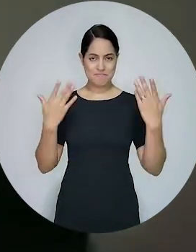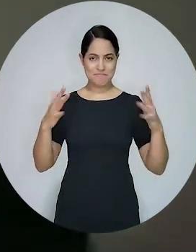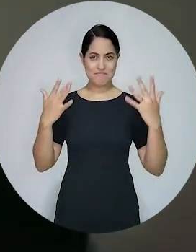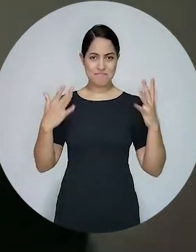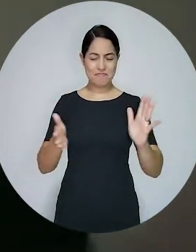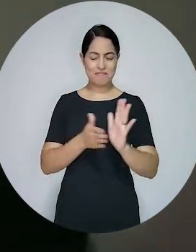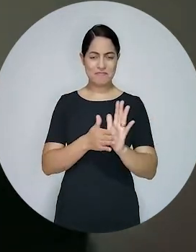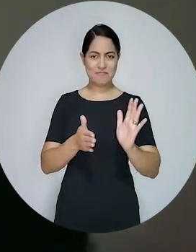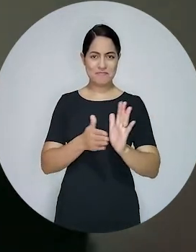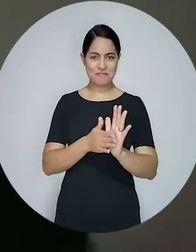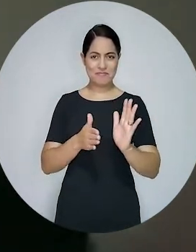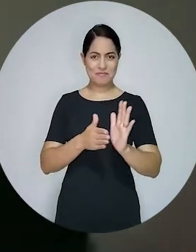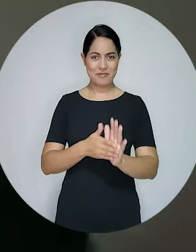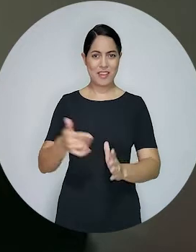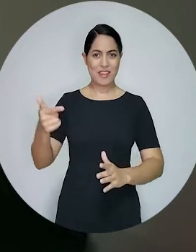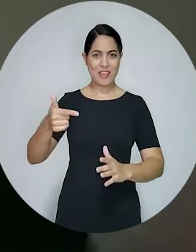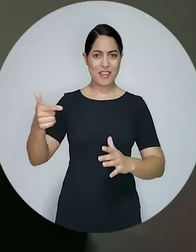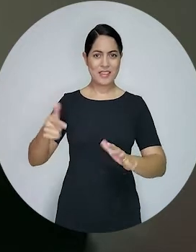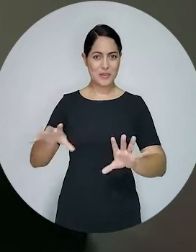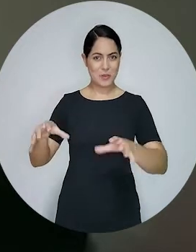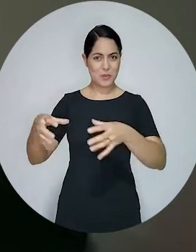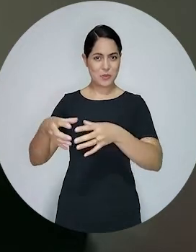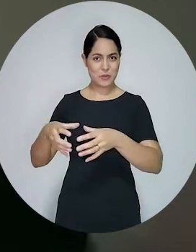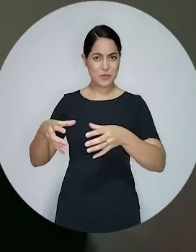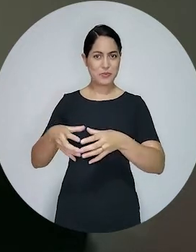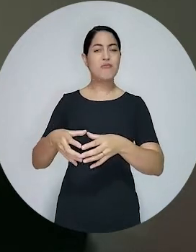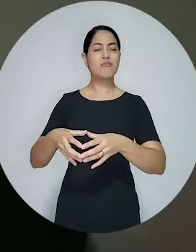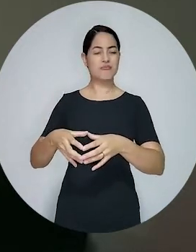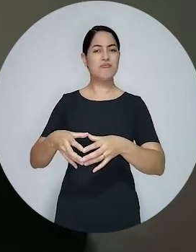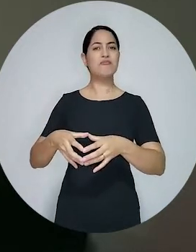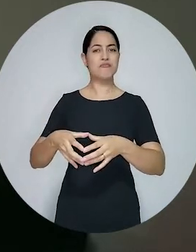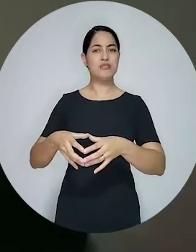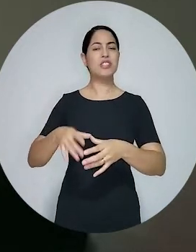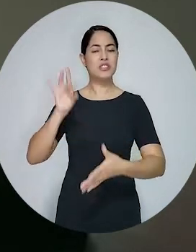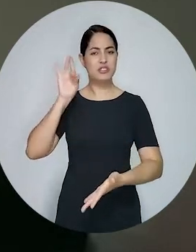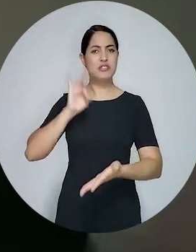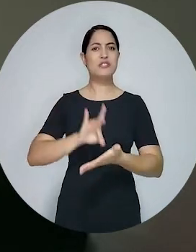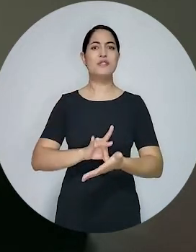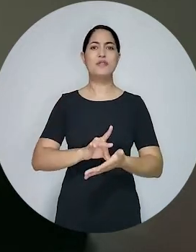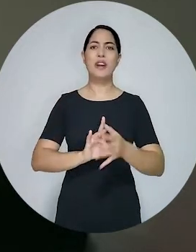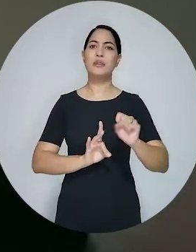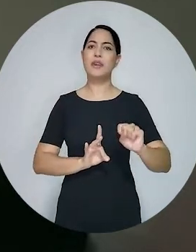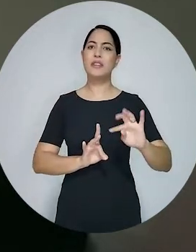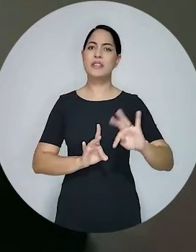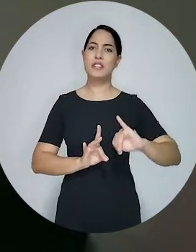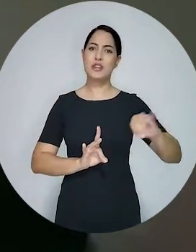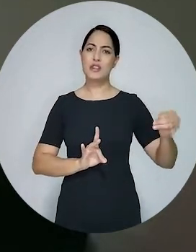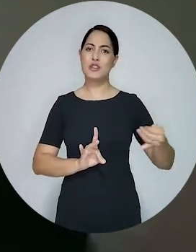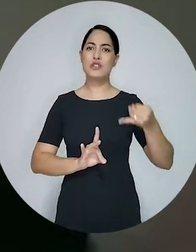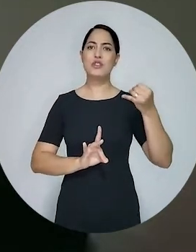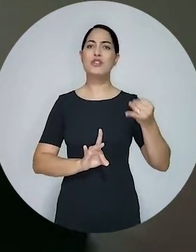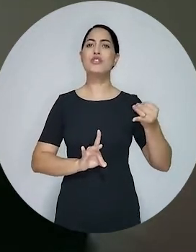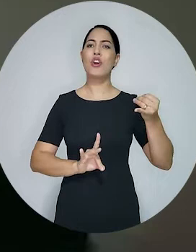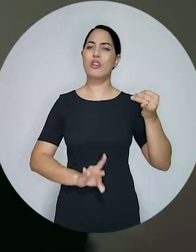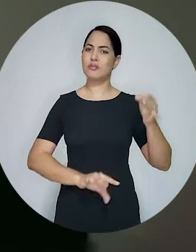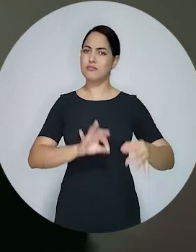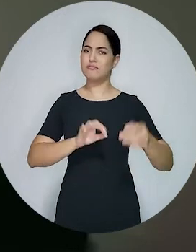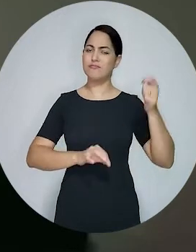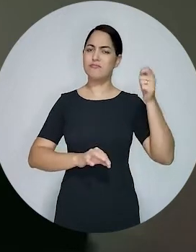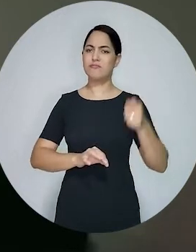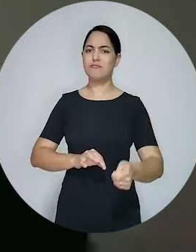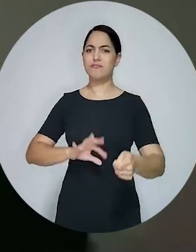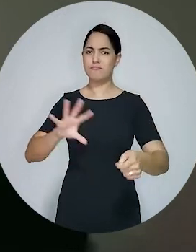Parabenizando a 2ª sessão, que vem firmando a jurisprudência e a consolidação do